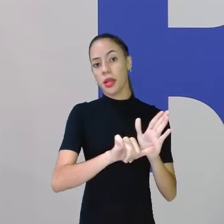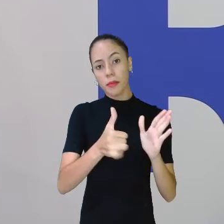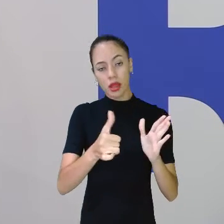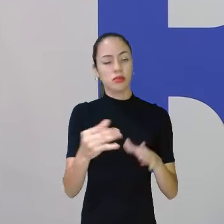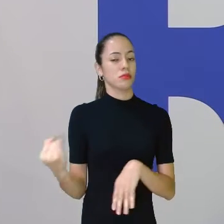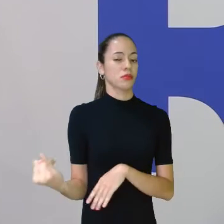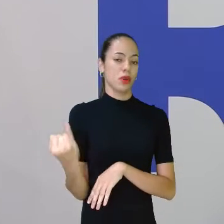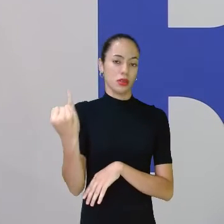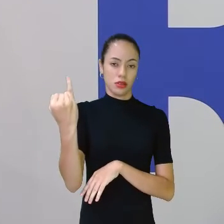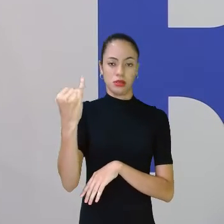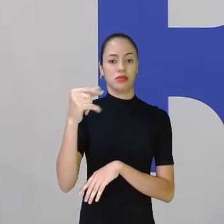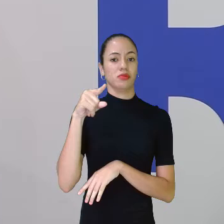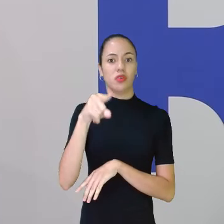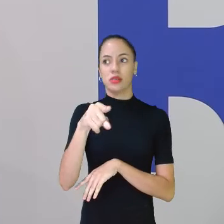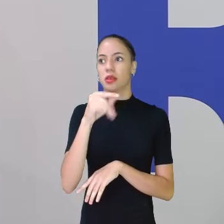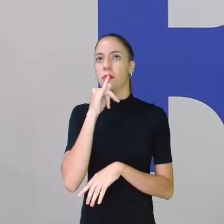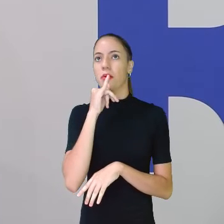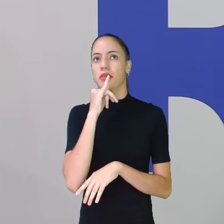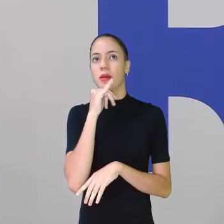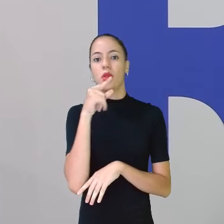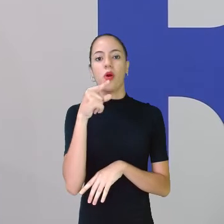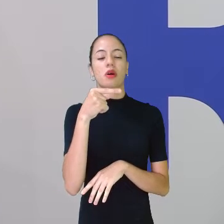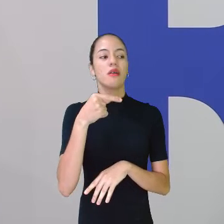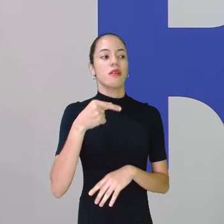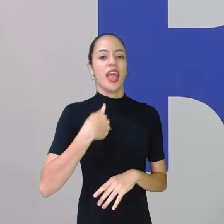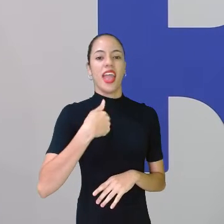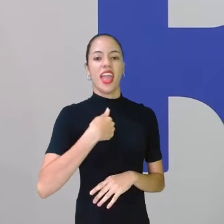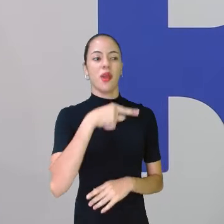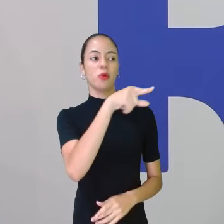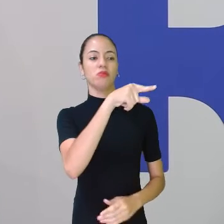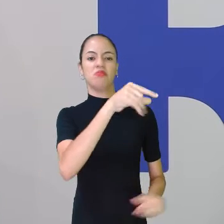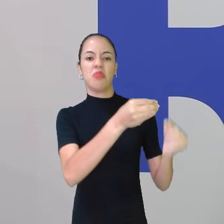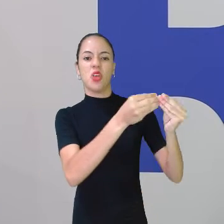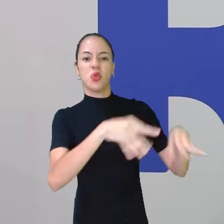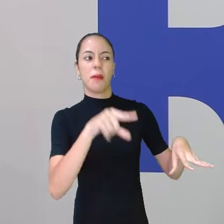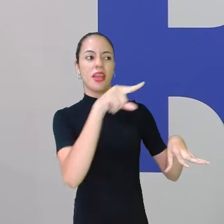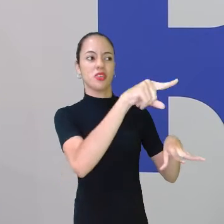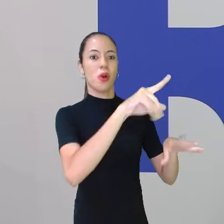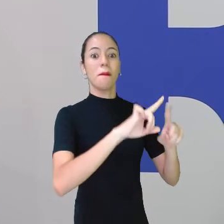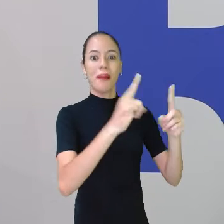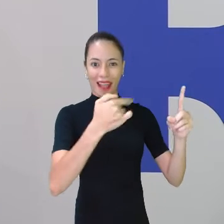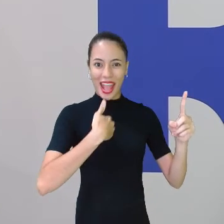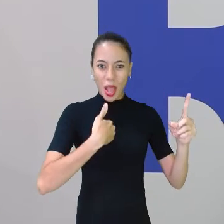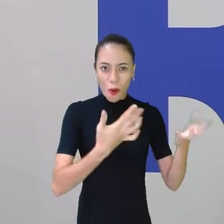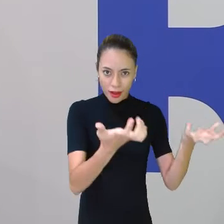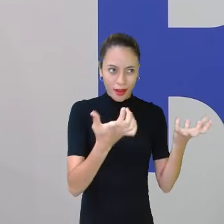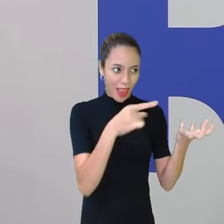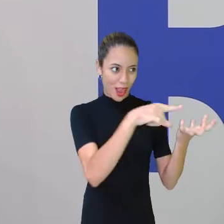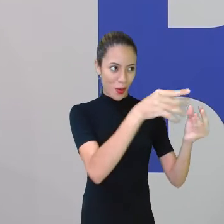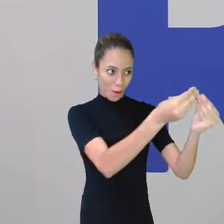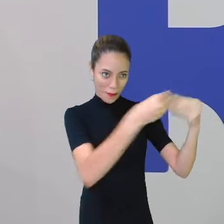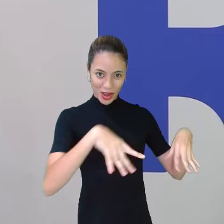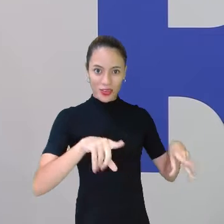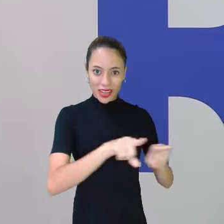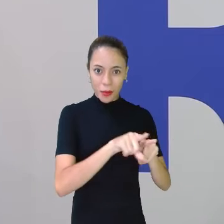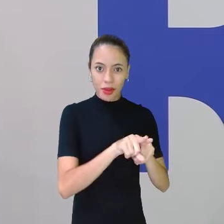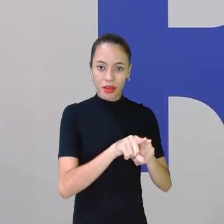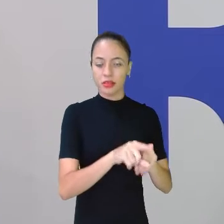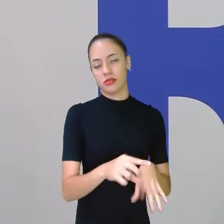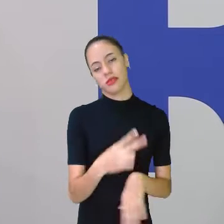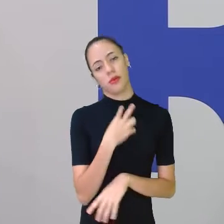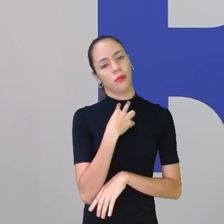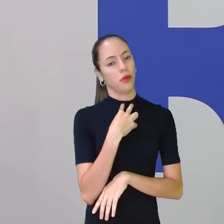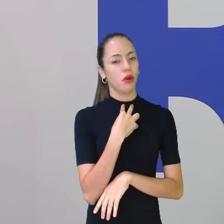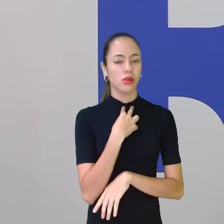lugar do outro. Não faça aos outros aquilo que você não quer que faça com você, né? Então, a gente tem liberdade, a gente